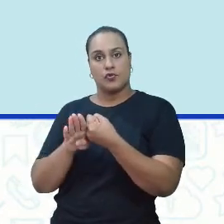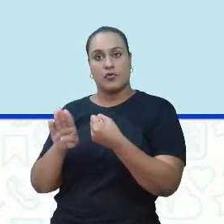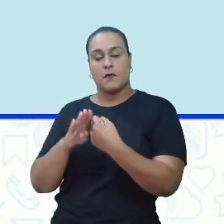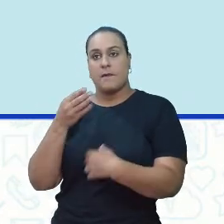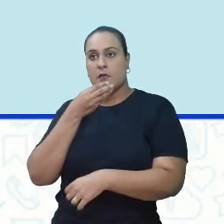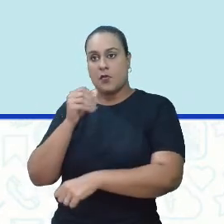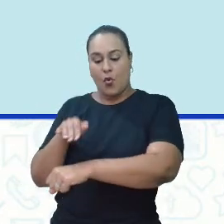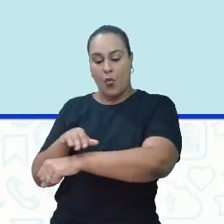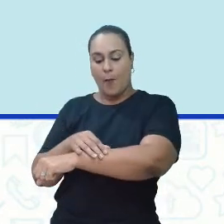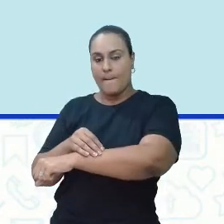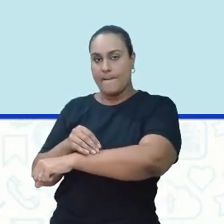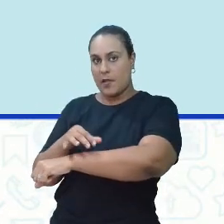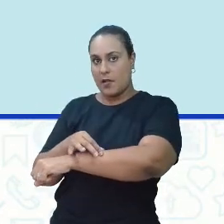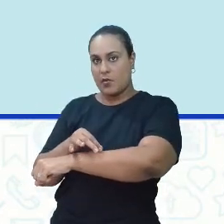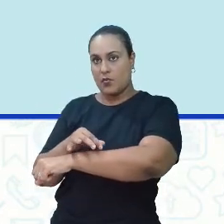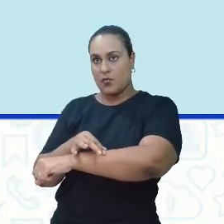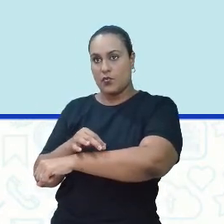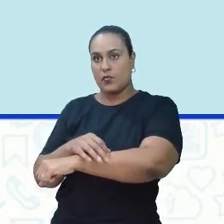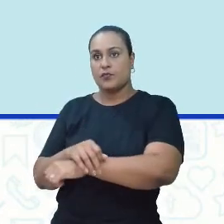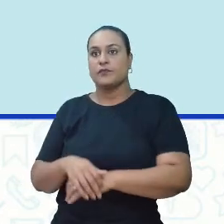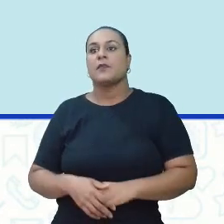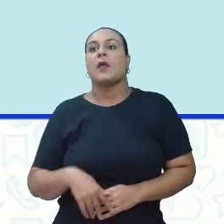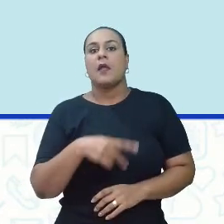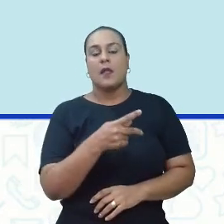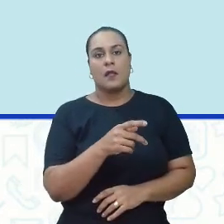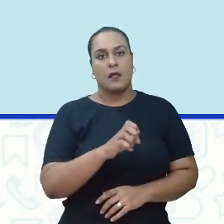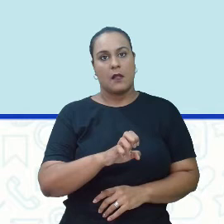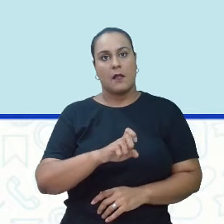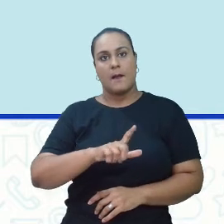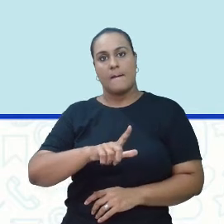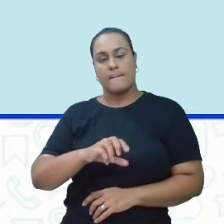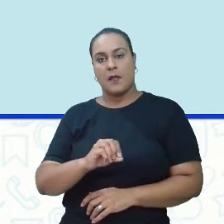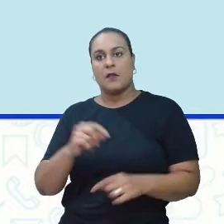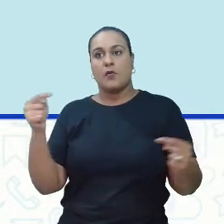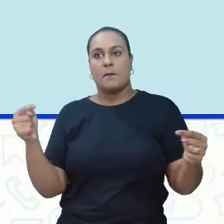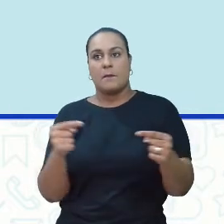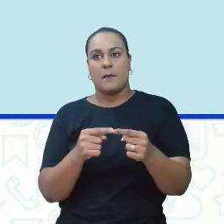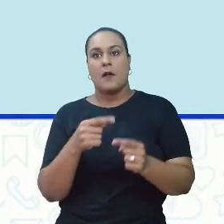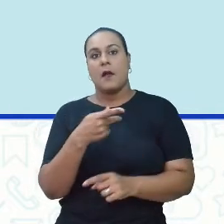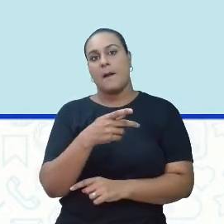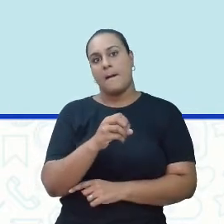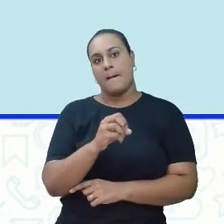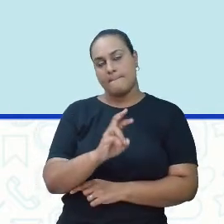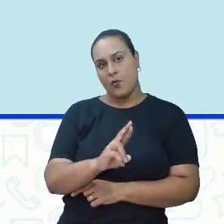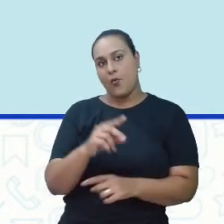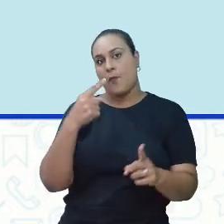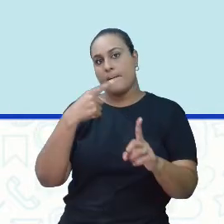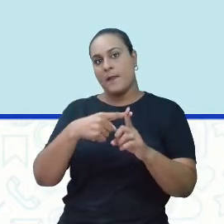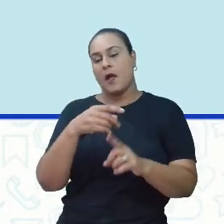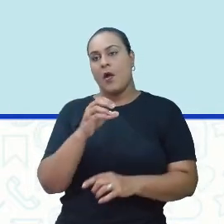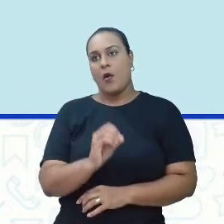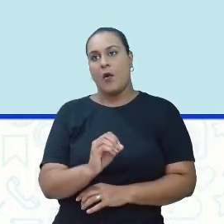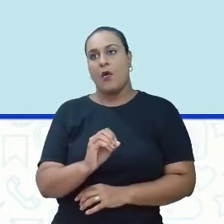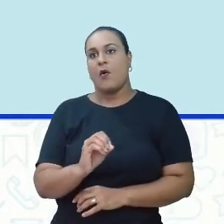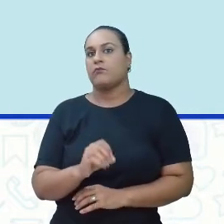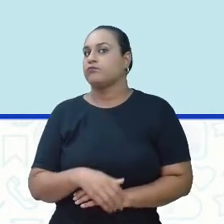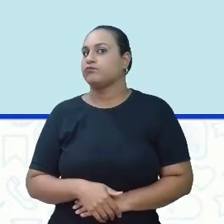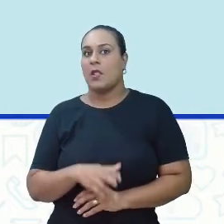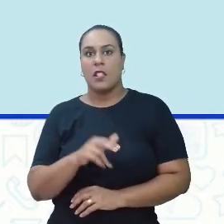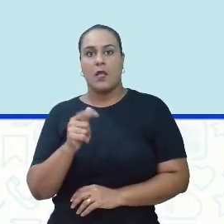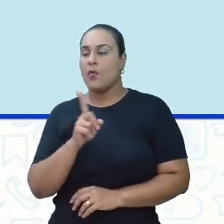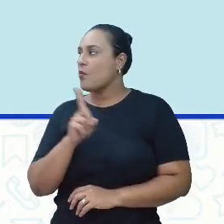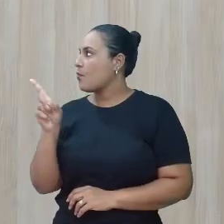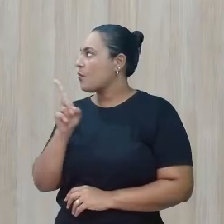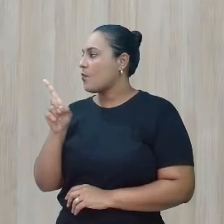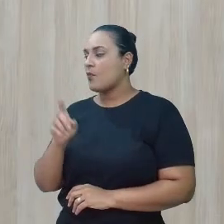o pelo do braço. E o pelo, que é a contração de por mais ó. Então, nenhuma dessas situações